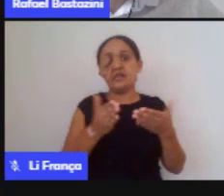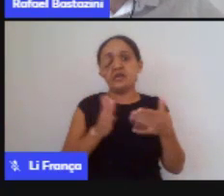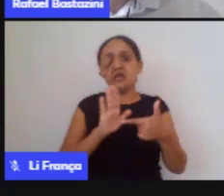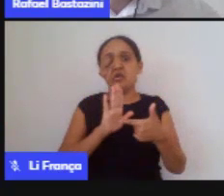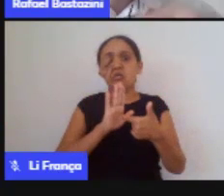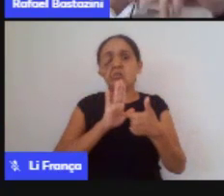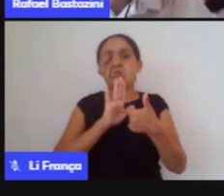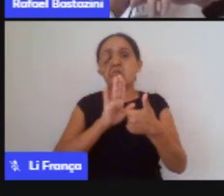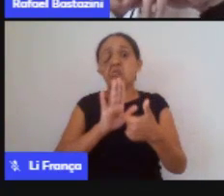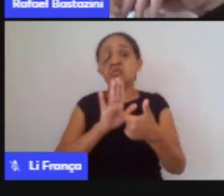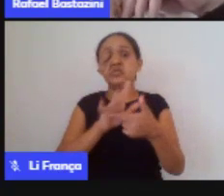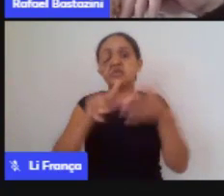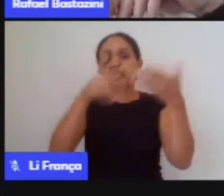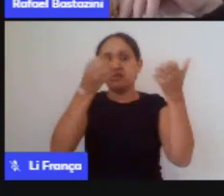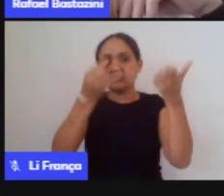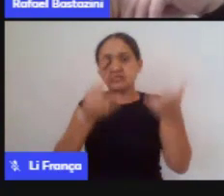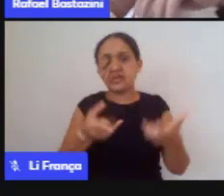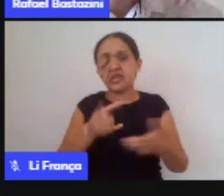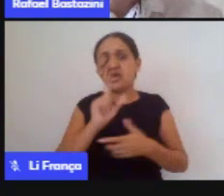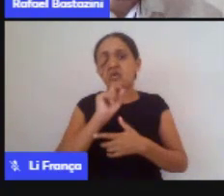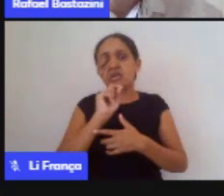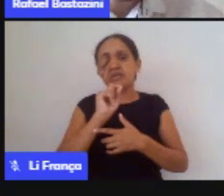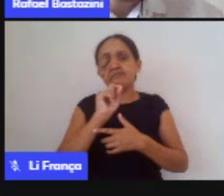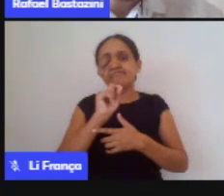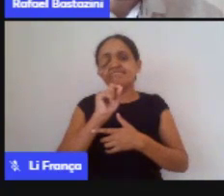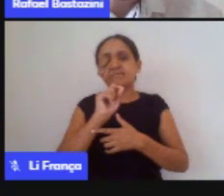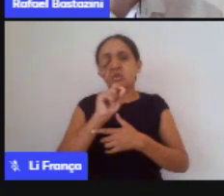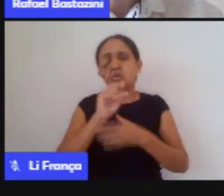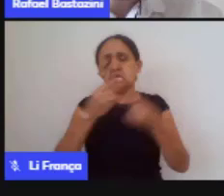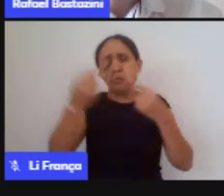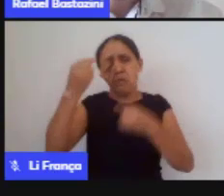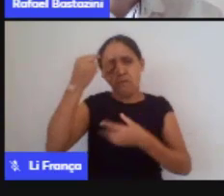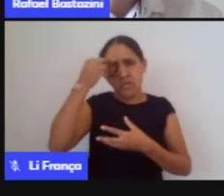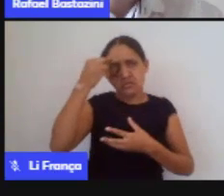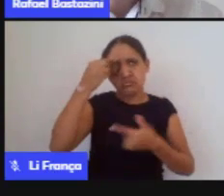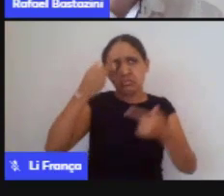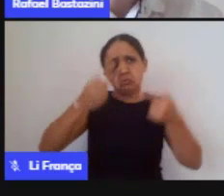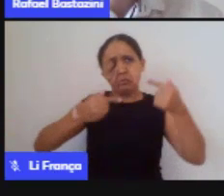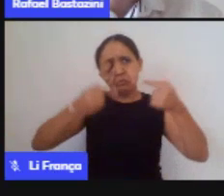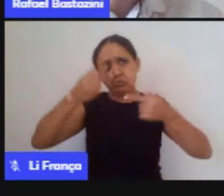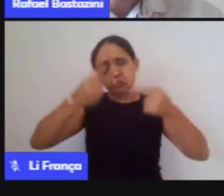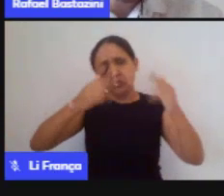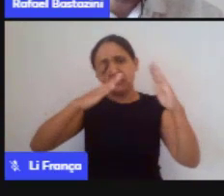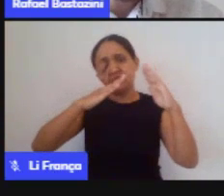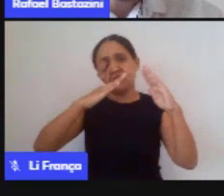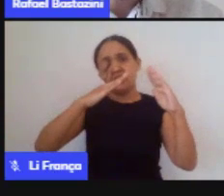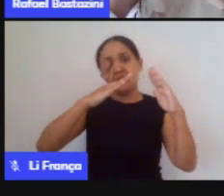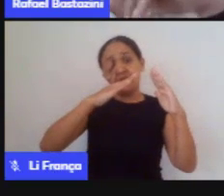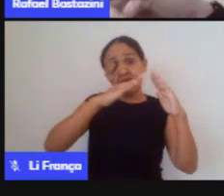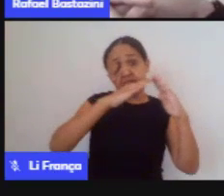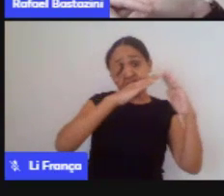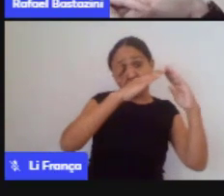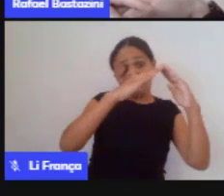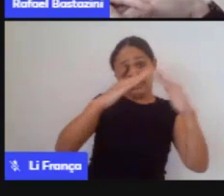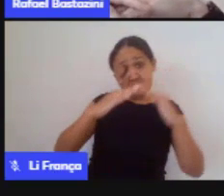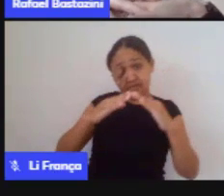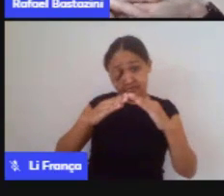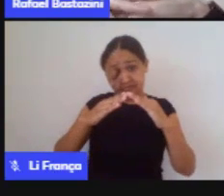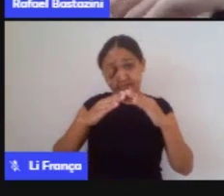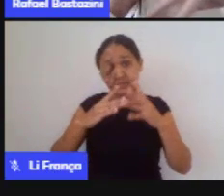Nesse slide agora, quando a gente pensa na política habitacional, como eu mencionei para vocês, na modernização do